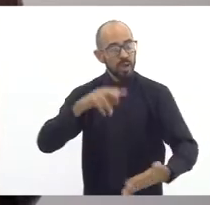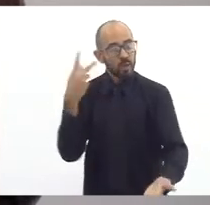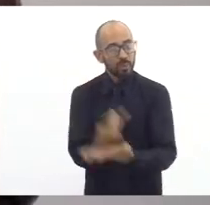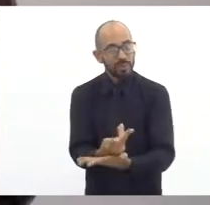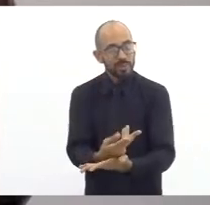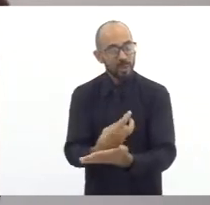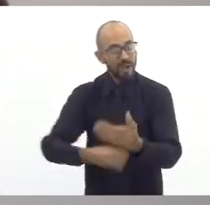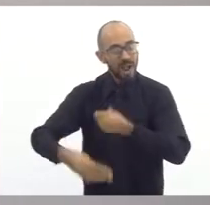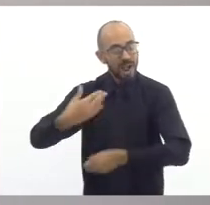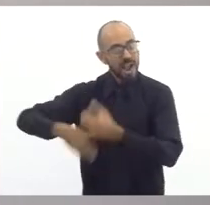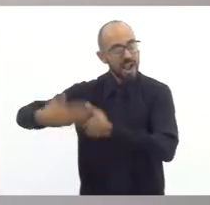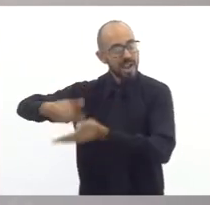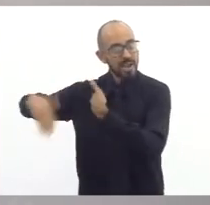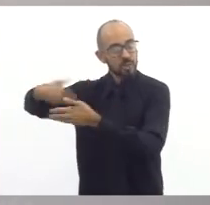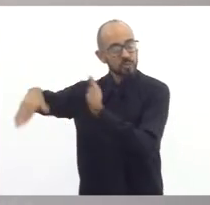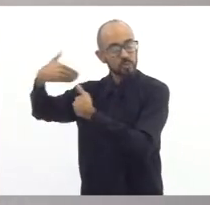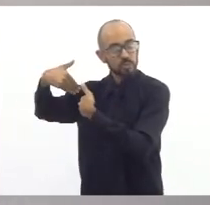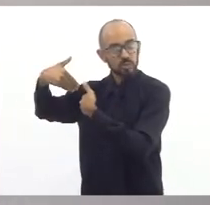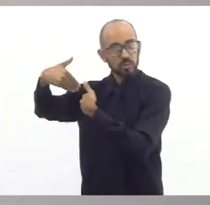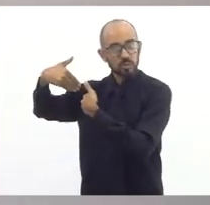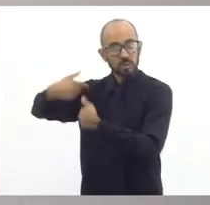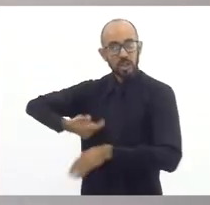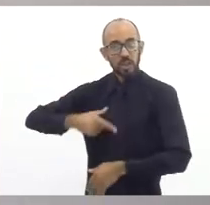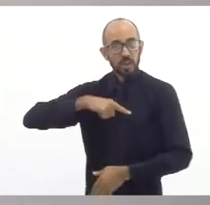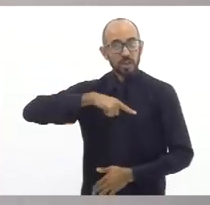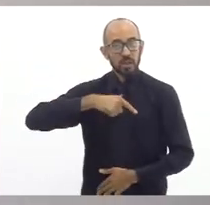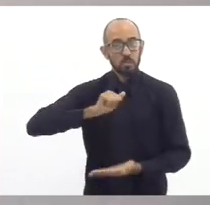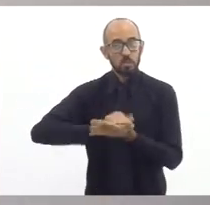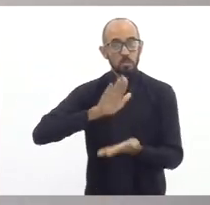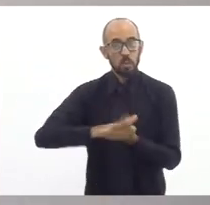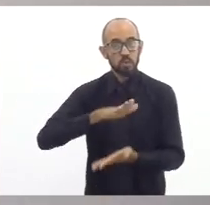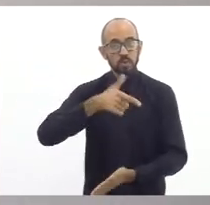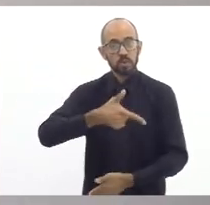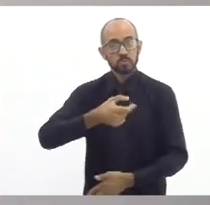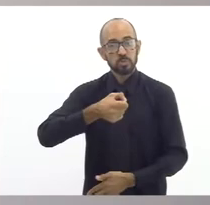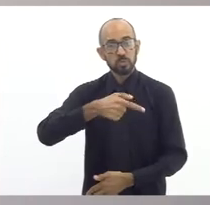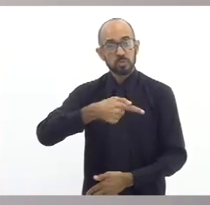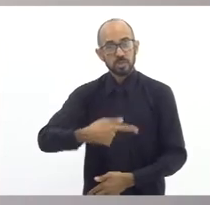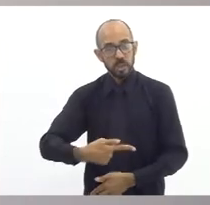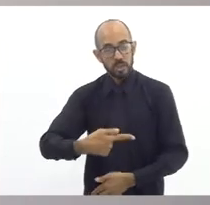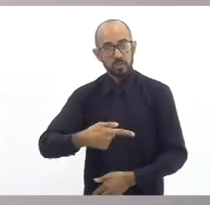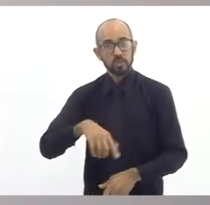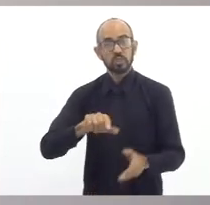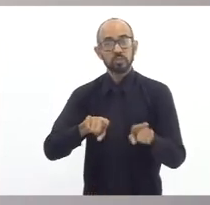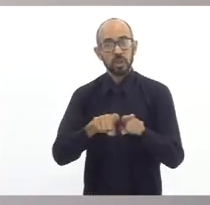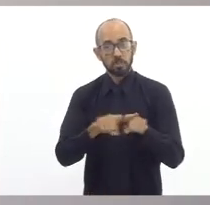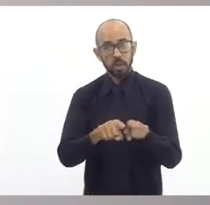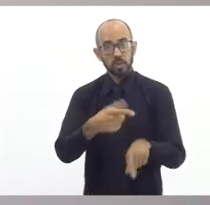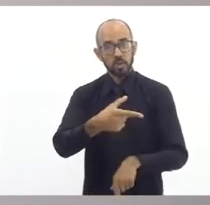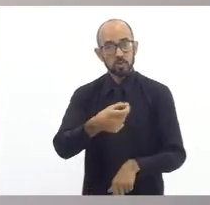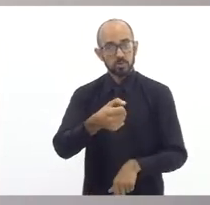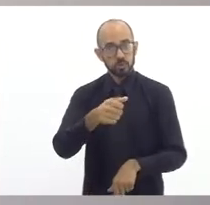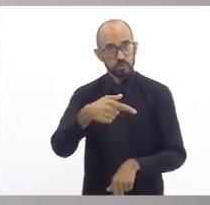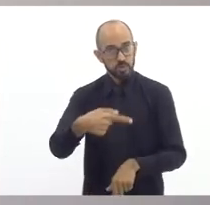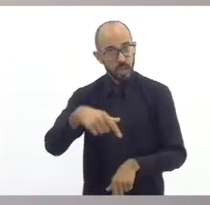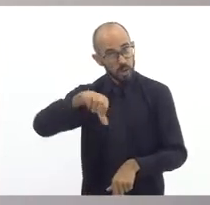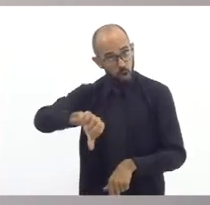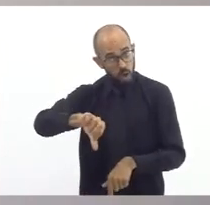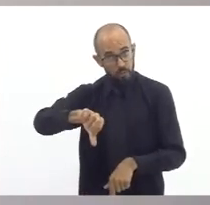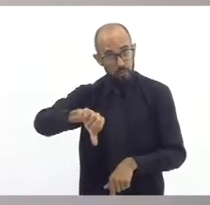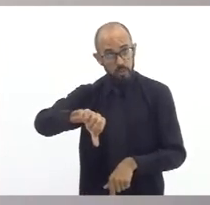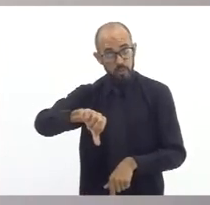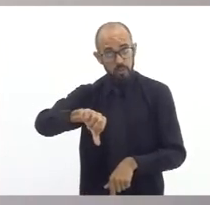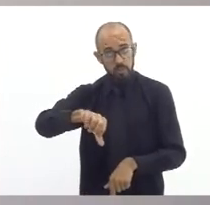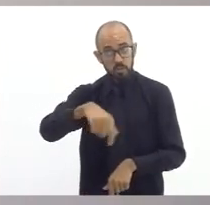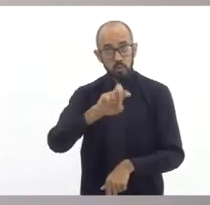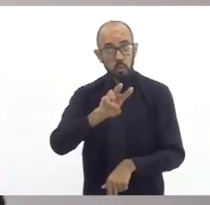atrás, 2017, e tem multa aqui de 2019, que não foi paga, também está com a questão da resolução 47, de 2